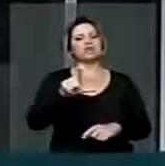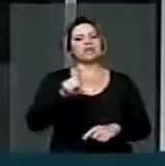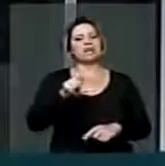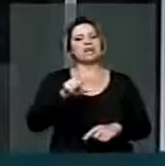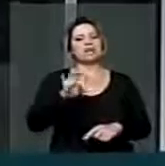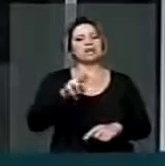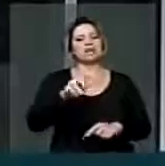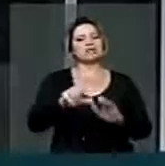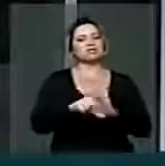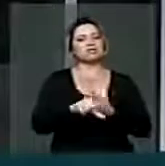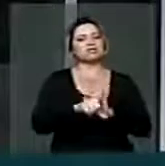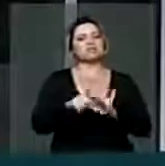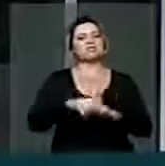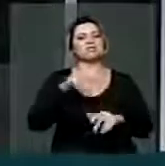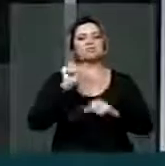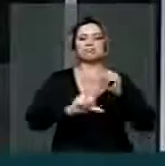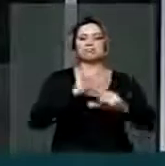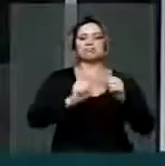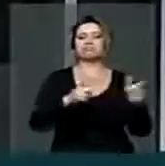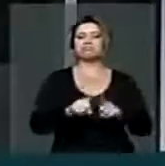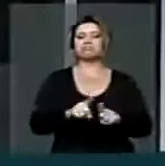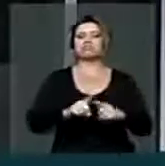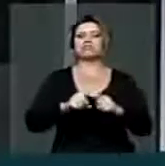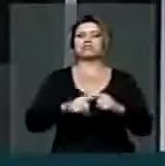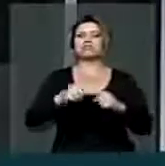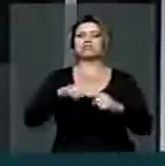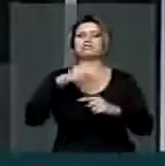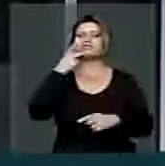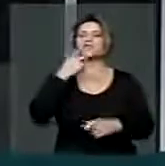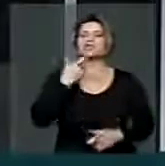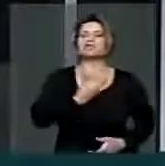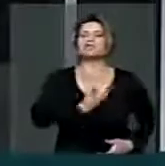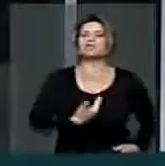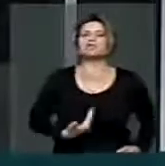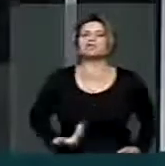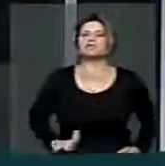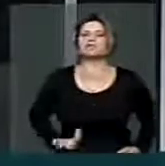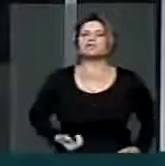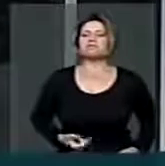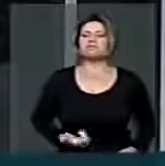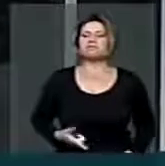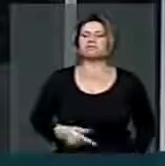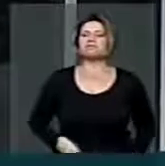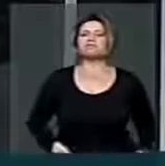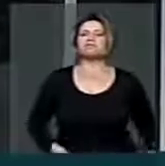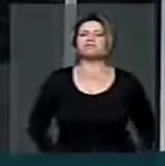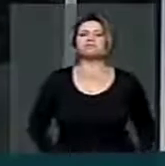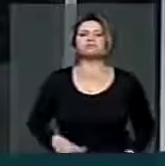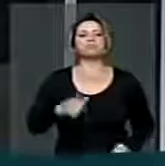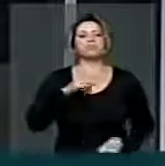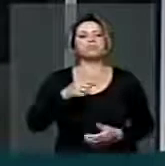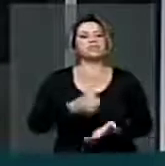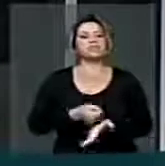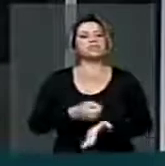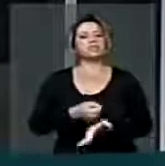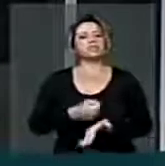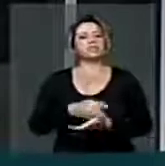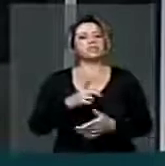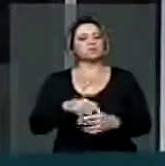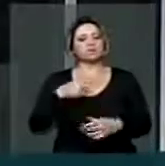não é possível que, muitas vezes, por conta da chamada governabilidade, nós tenhamos que assumir